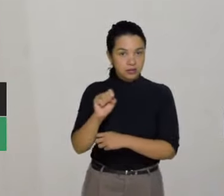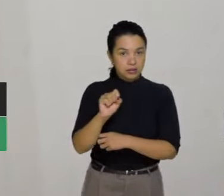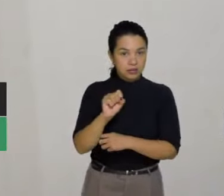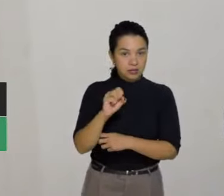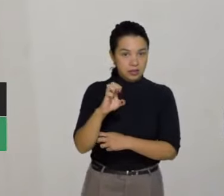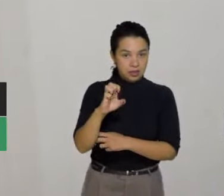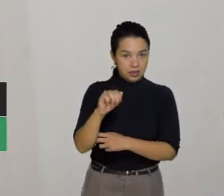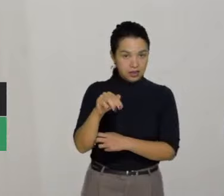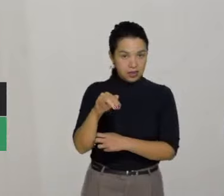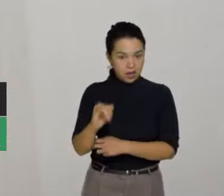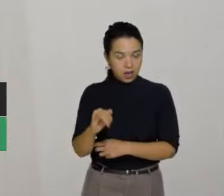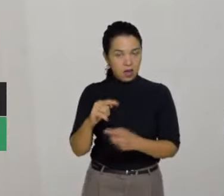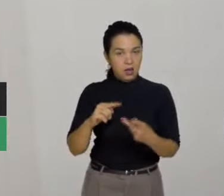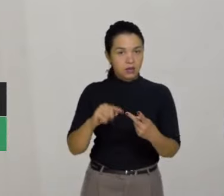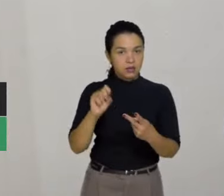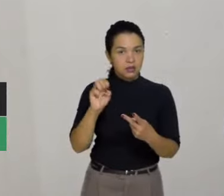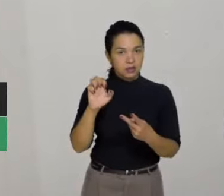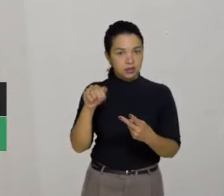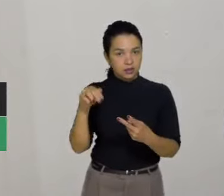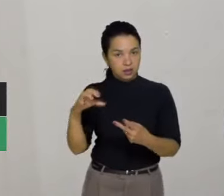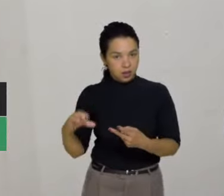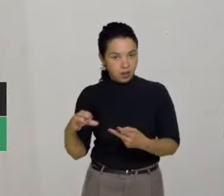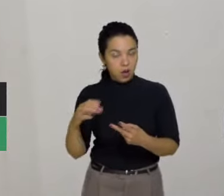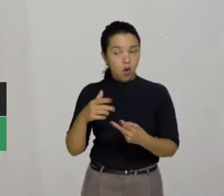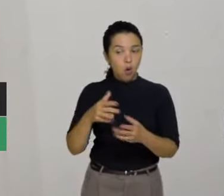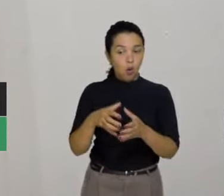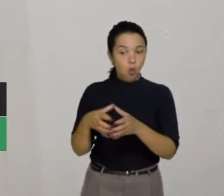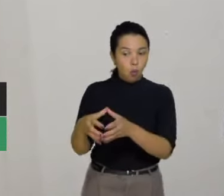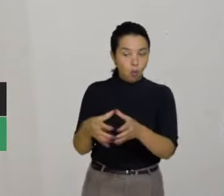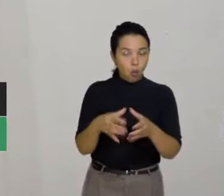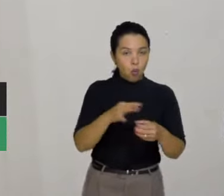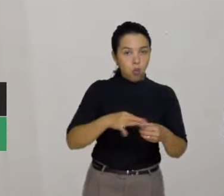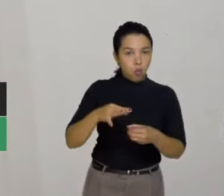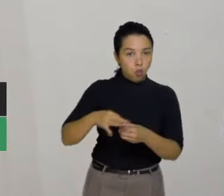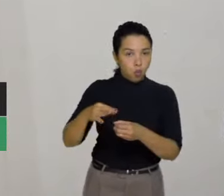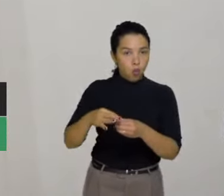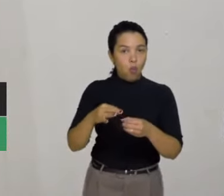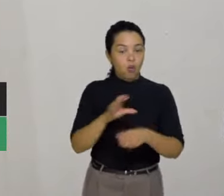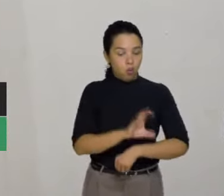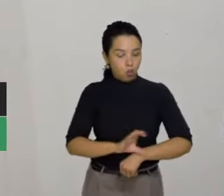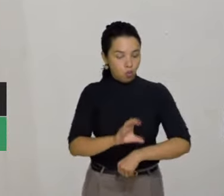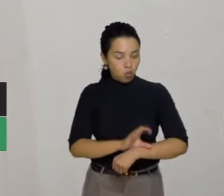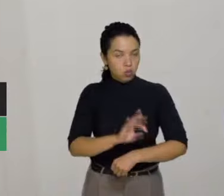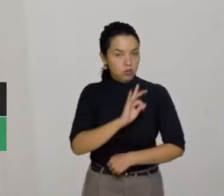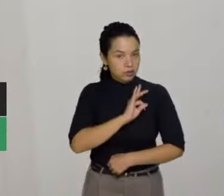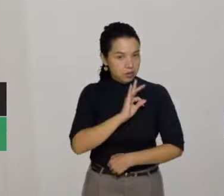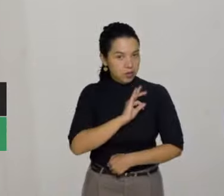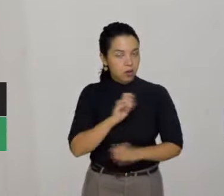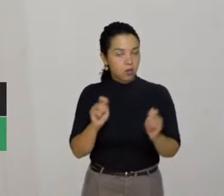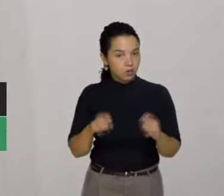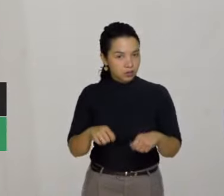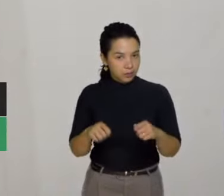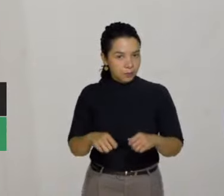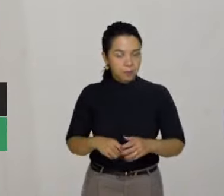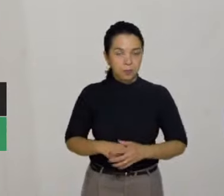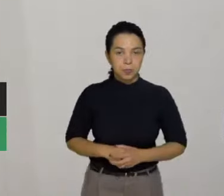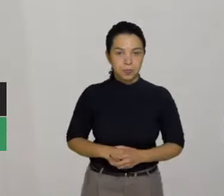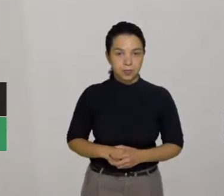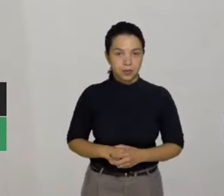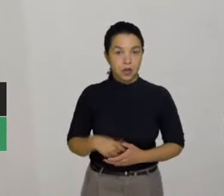universidades e outras organizações que oferecem cursos técnicos poderão ser firmadas. Além disso,